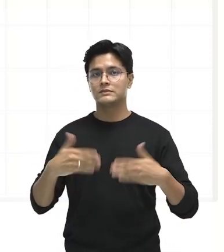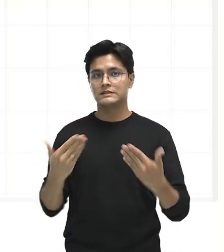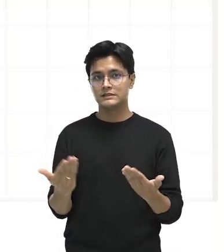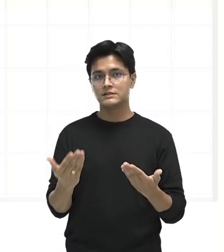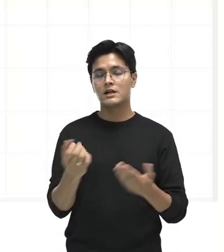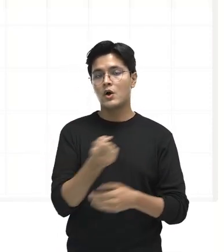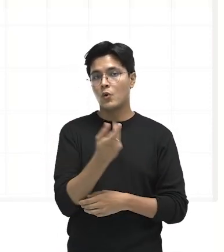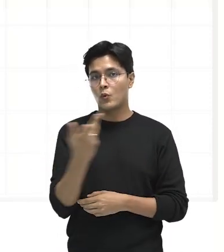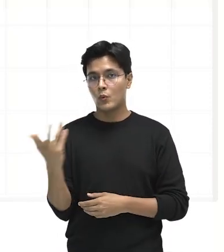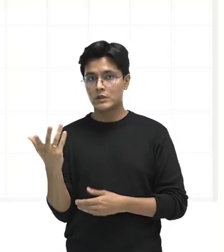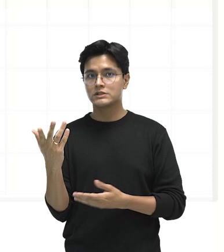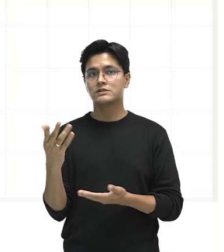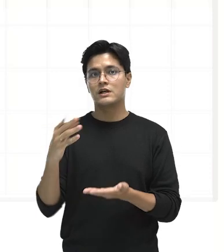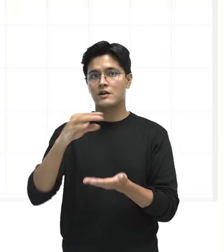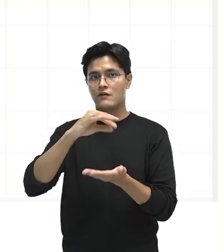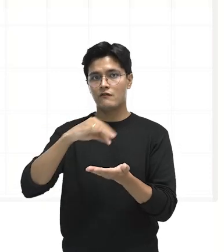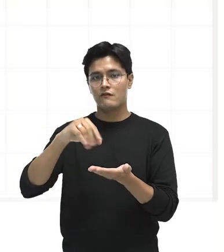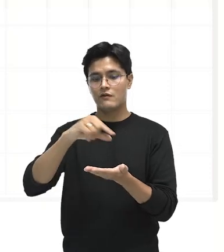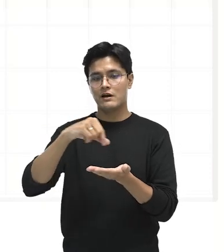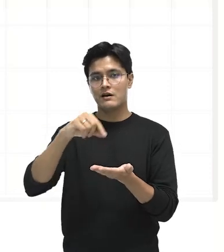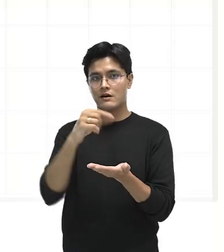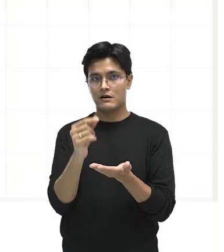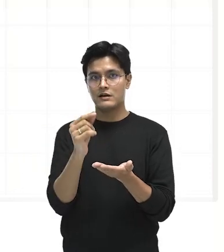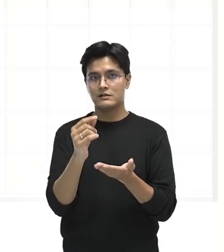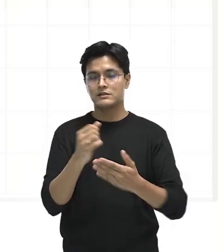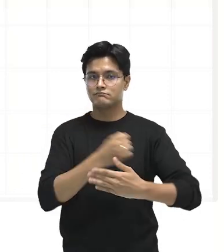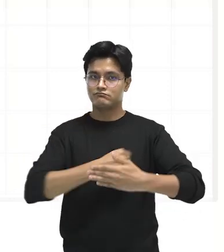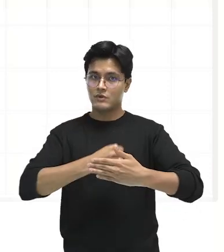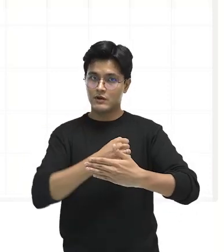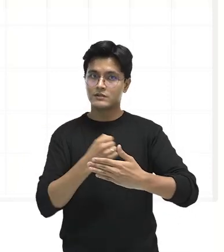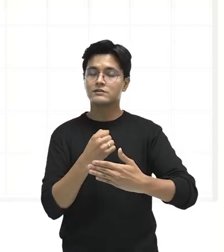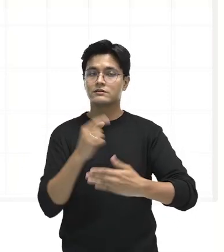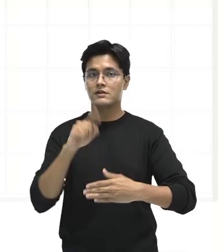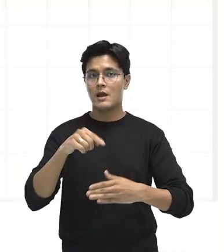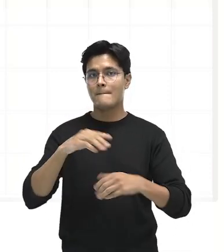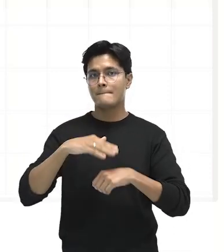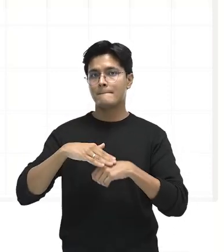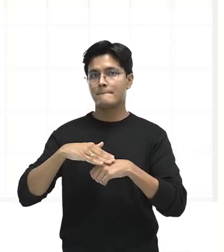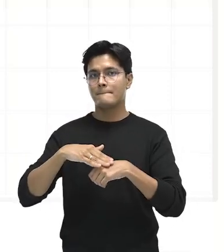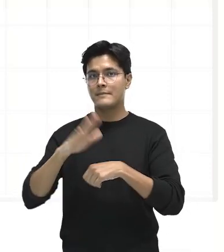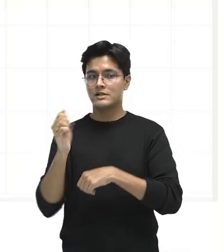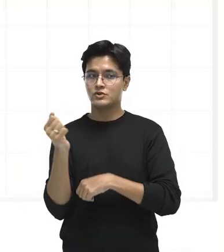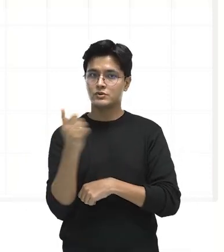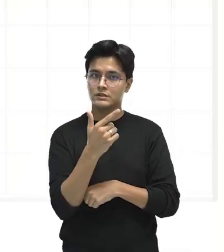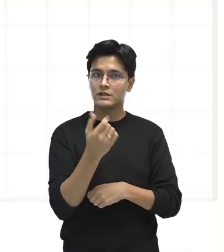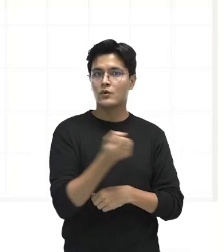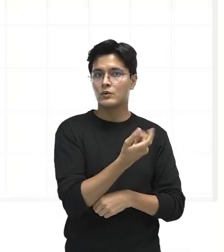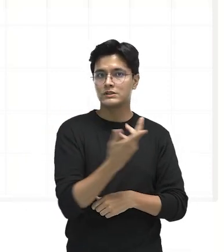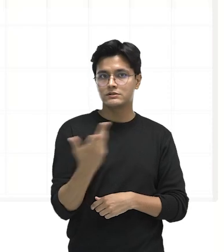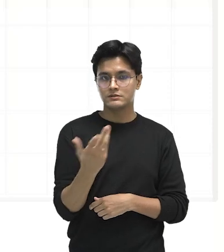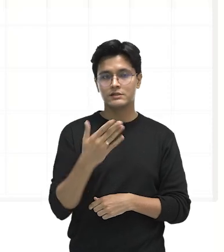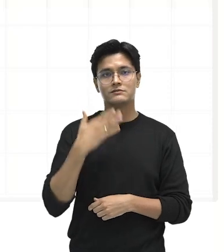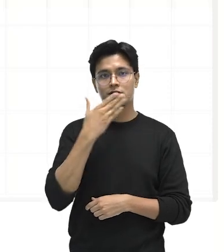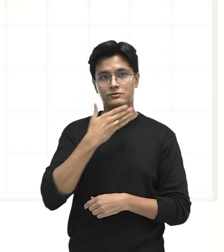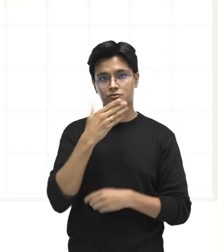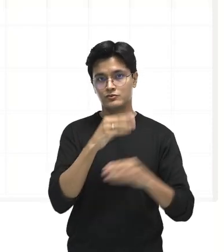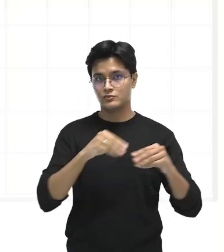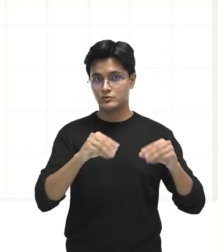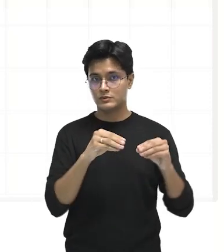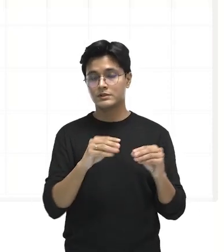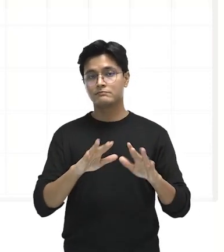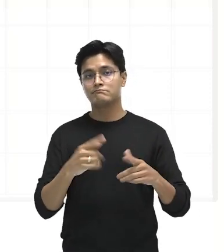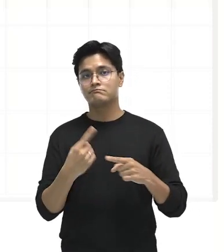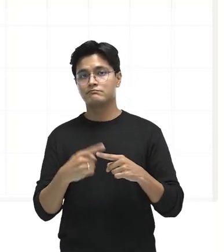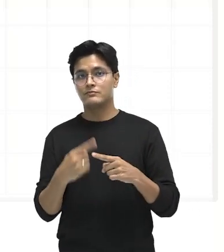a quantidade de farinha que vai ser acrescentada na receita será maior que a quantidade de açúcar, tá? Já que